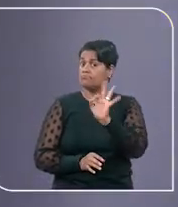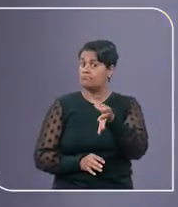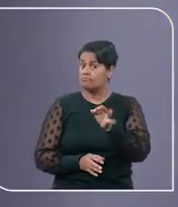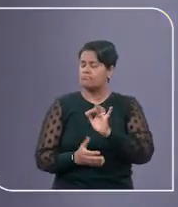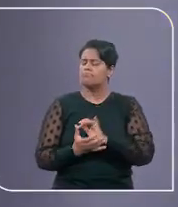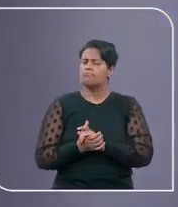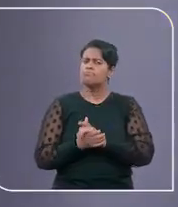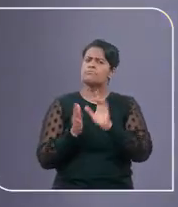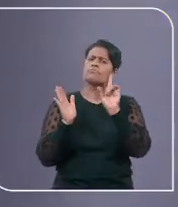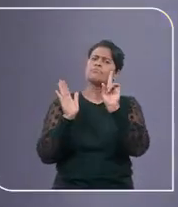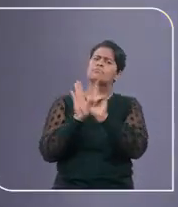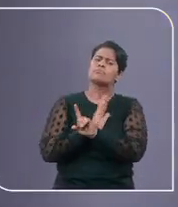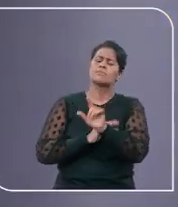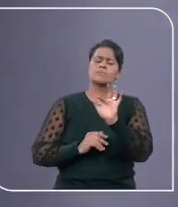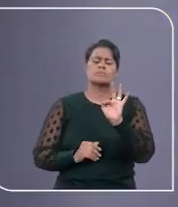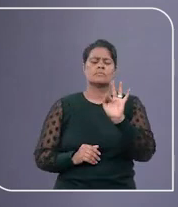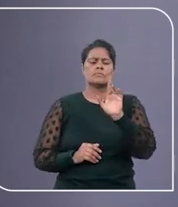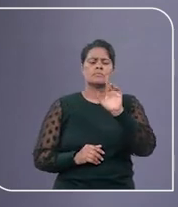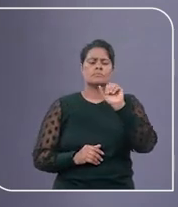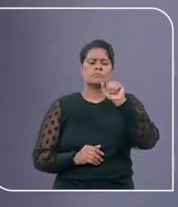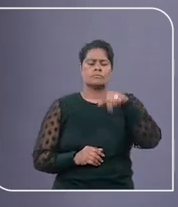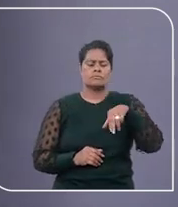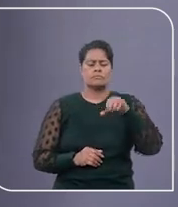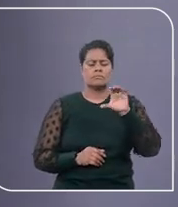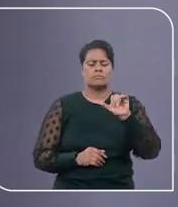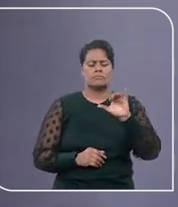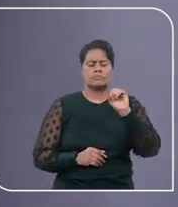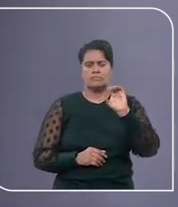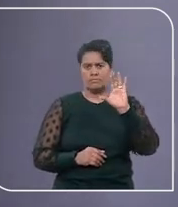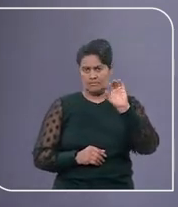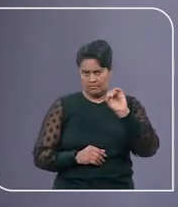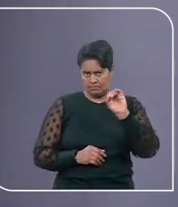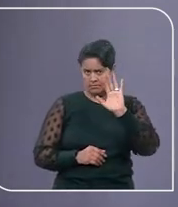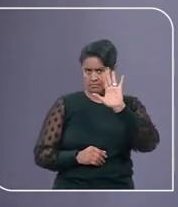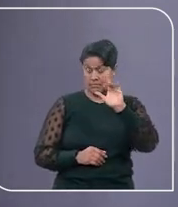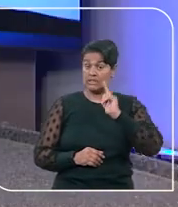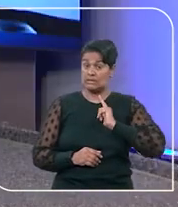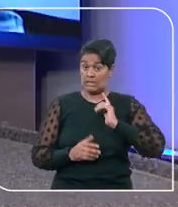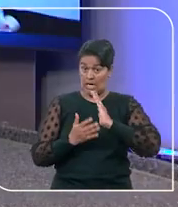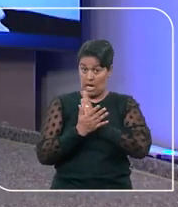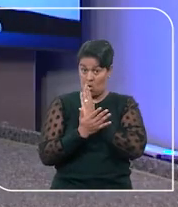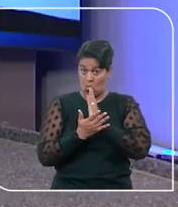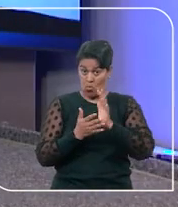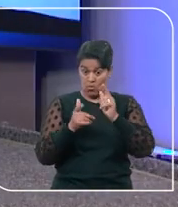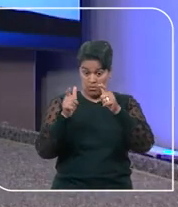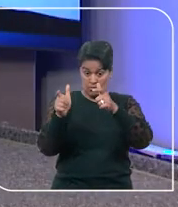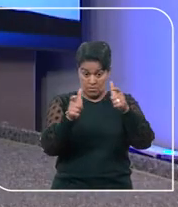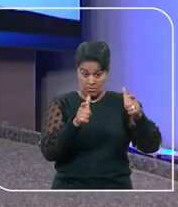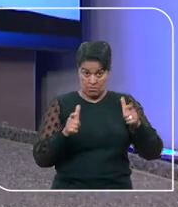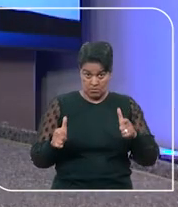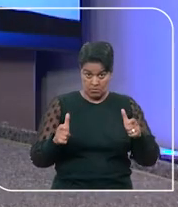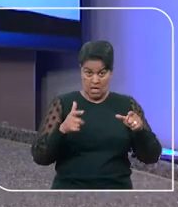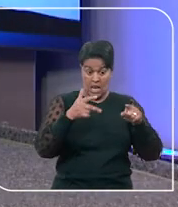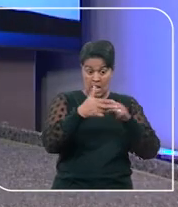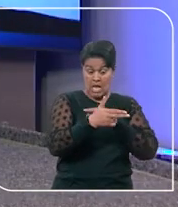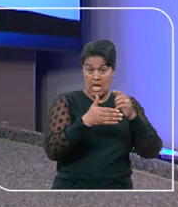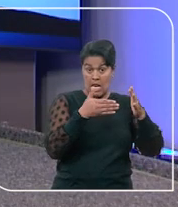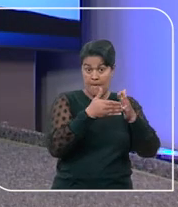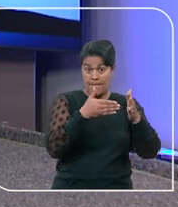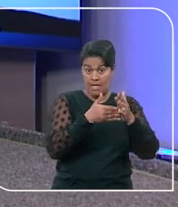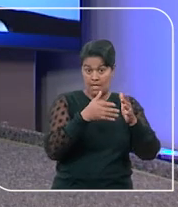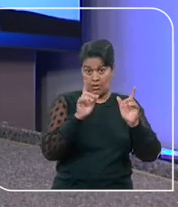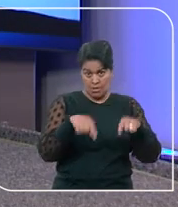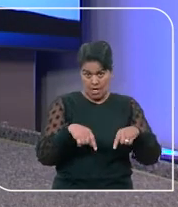comuns, há limitações para o exercício da liberdade dos condôminos. Para as áreas de uso exclusivo, também há